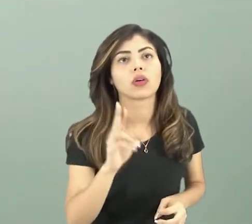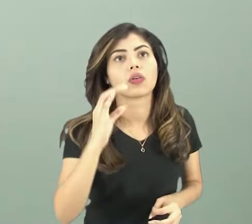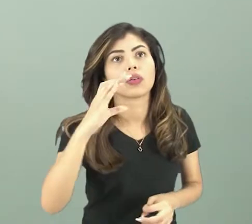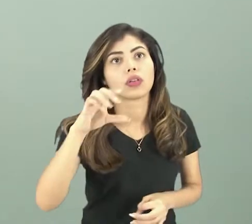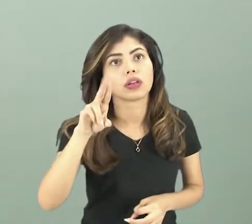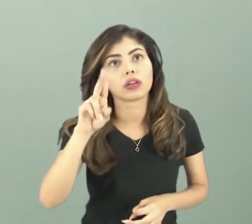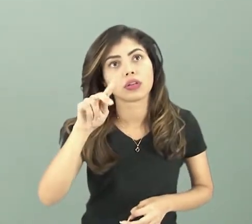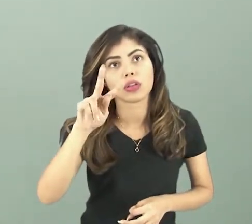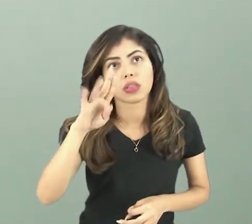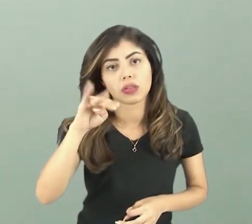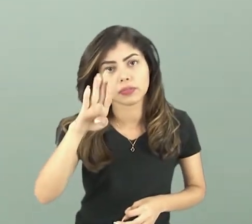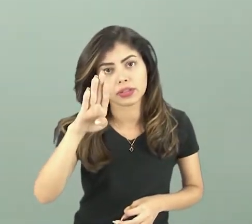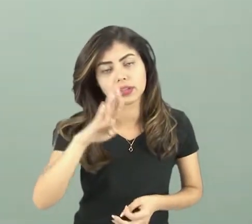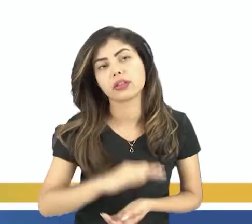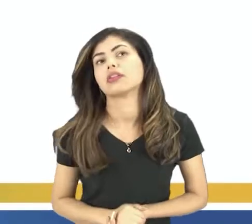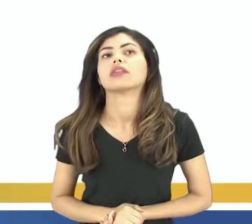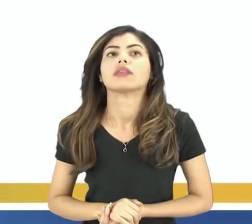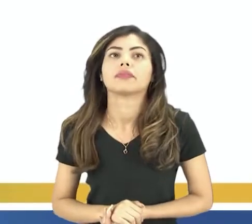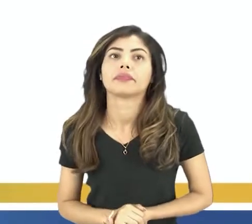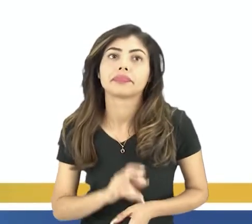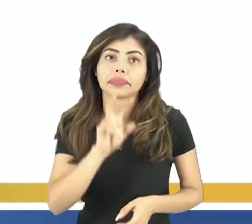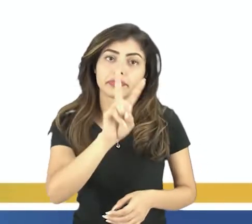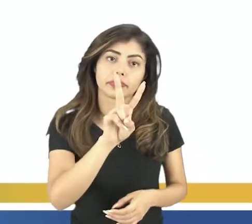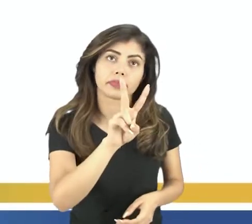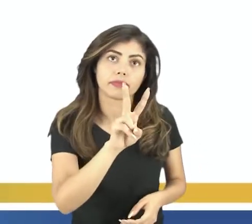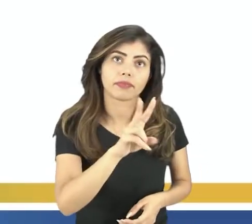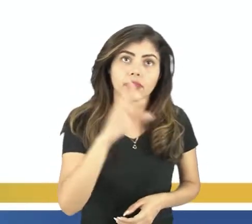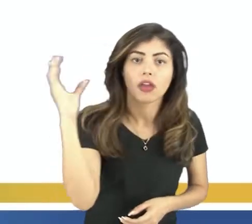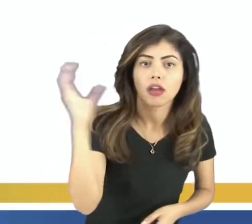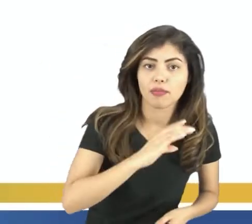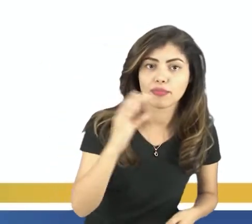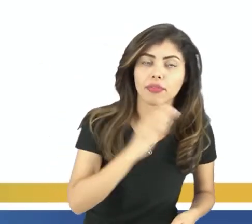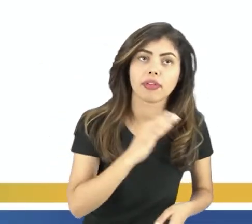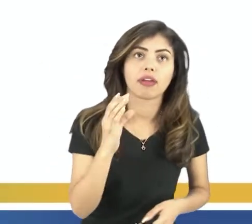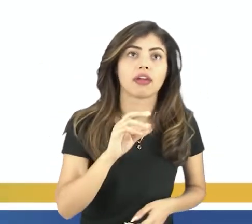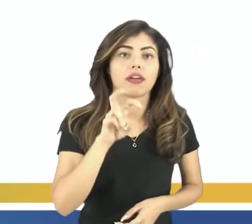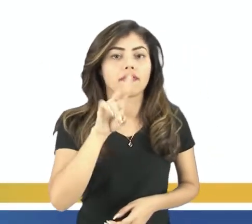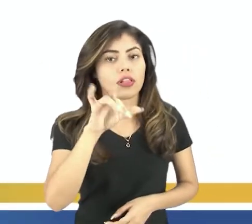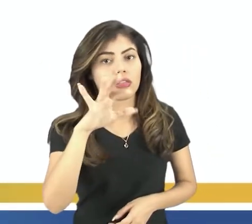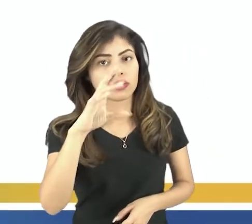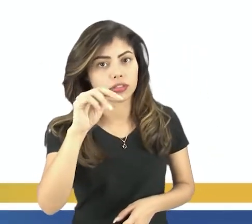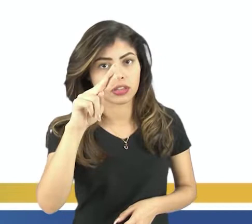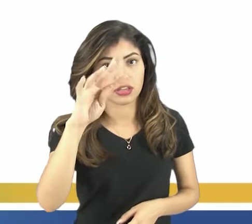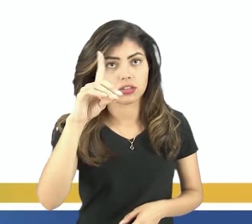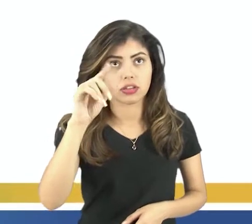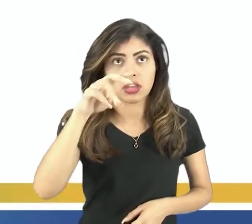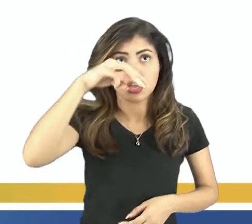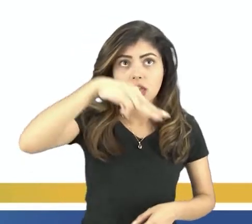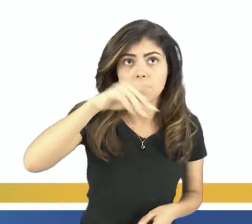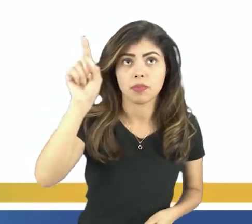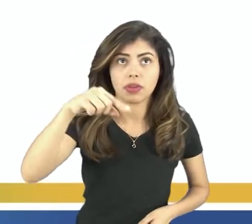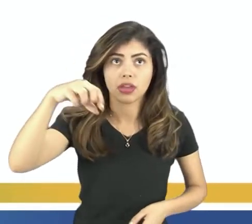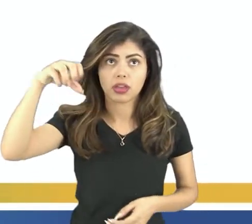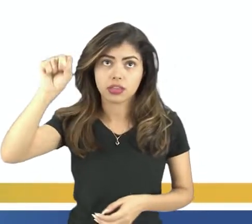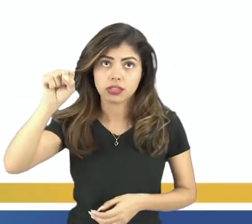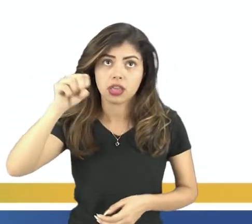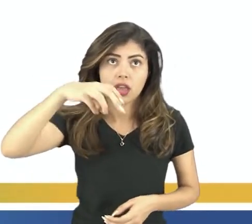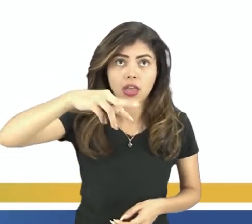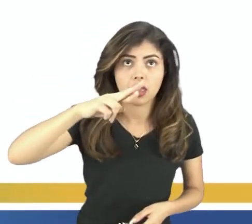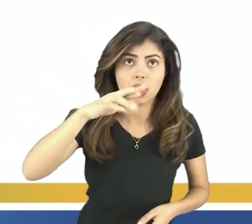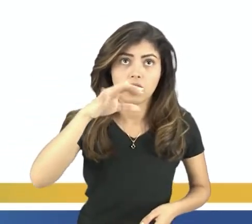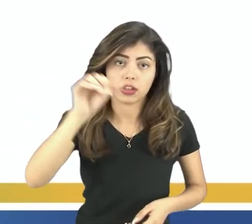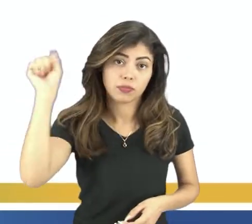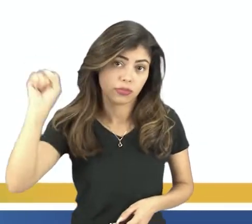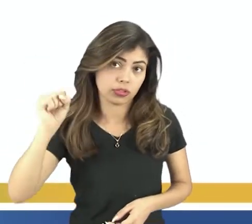como Coulomb. O V é a velocidade. A velocidade é dada em m/s e a gente faz a leitura de metros